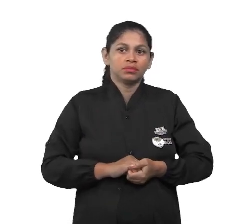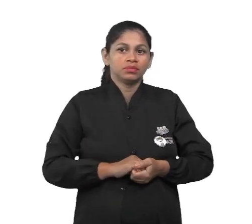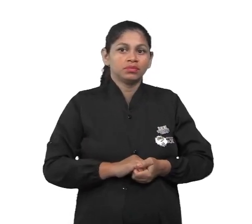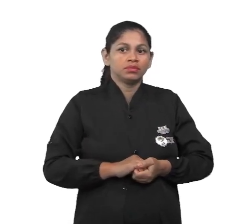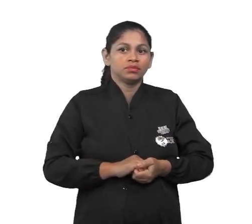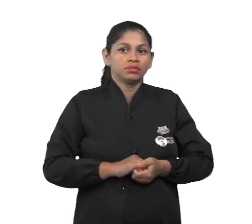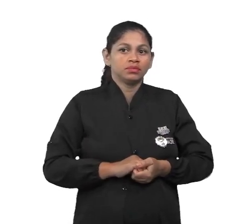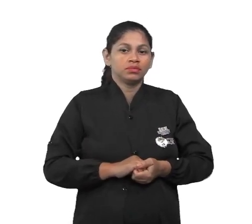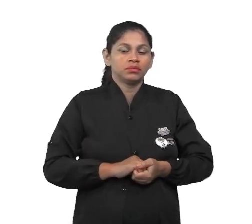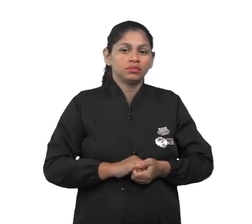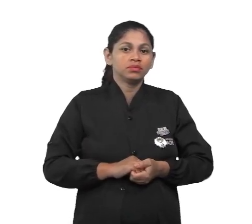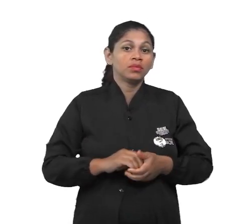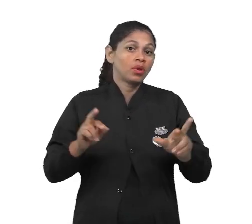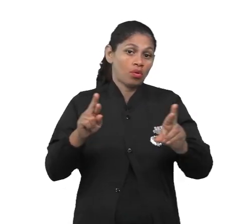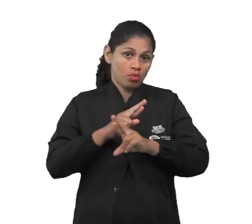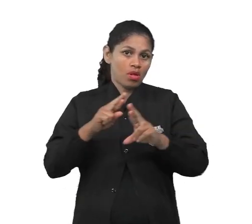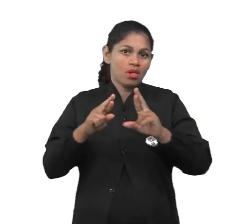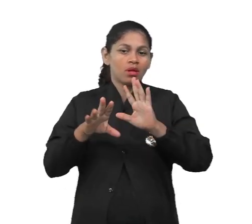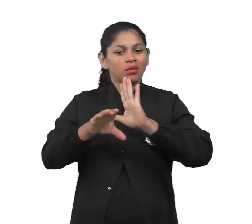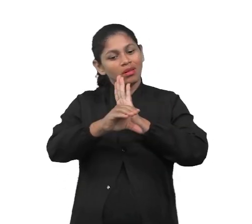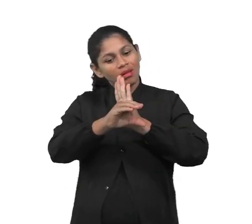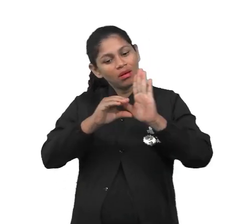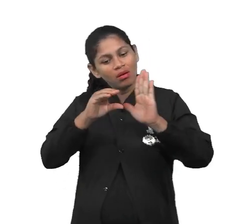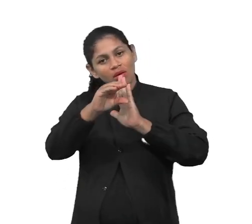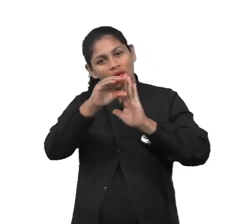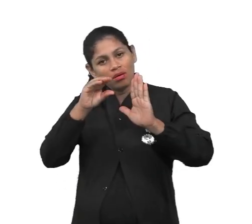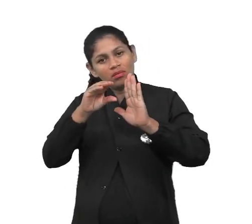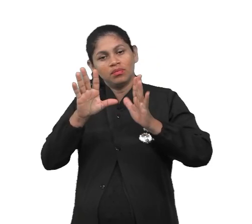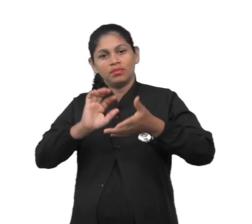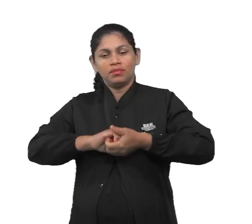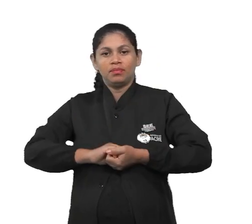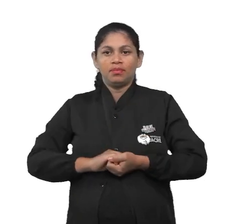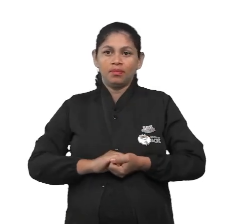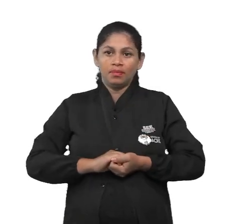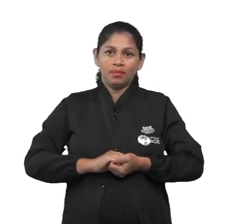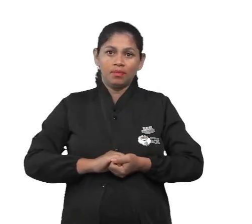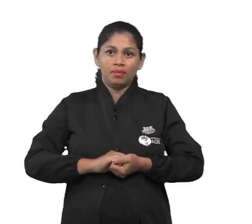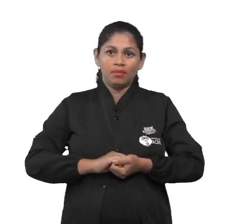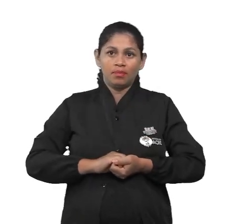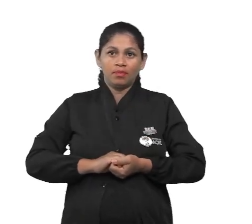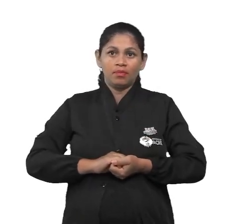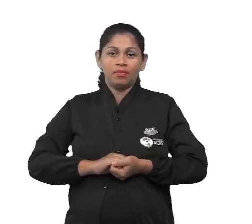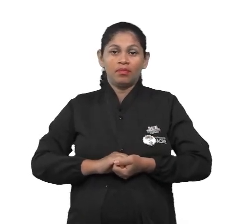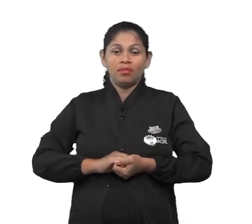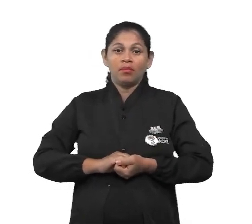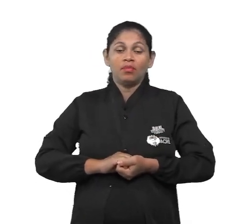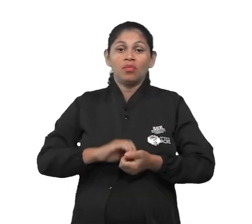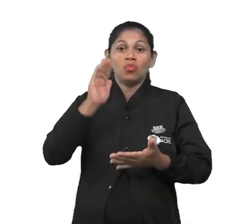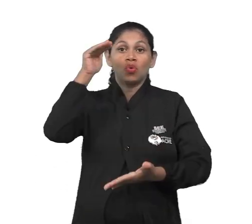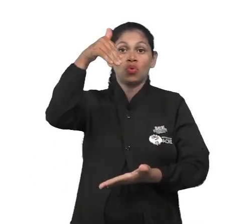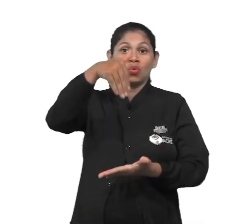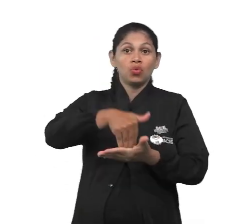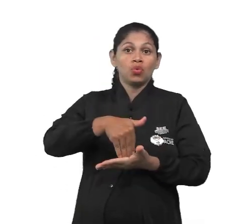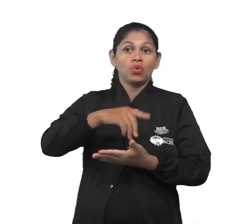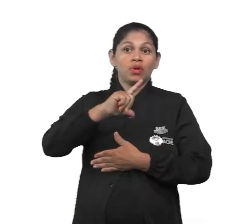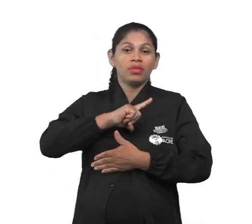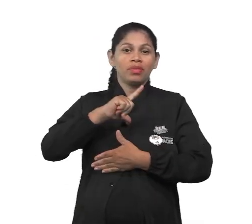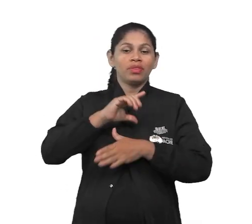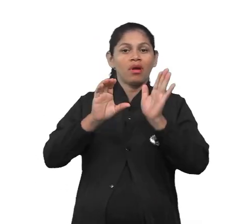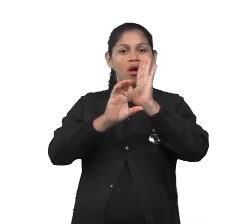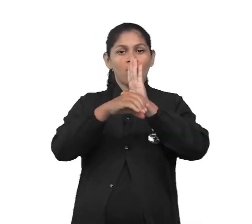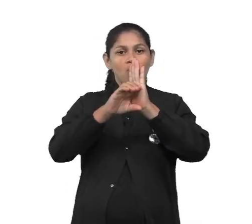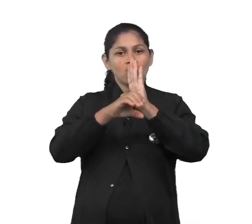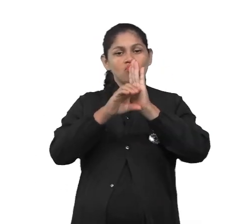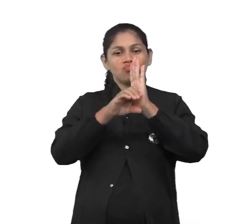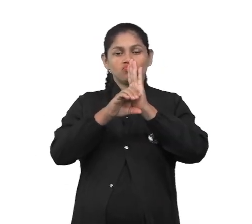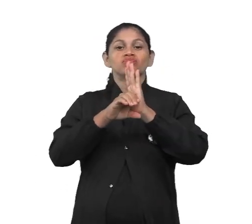acerca da minha argumentação, ok? E por último, nós temos a nossa conclusão.